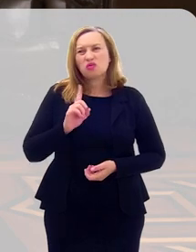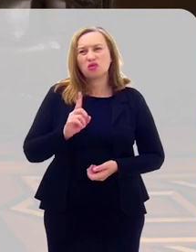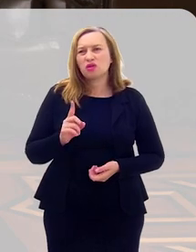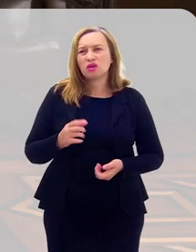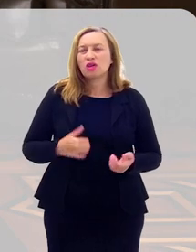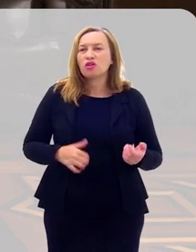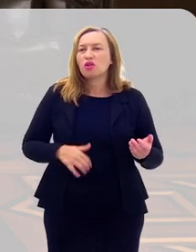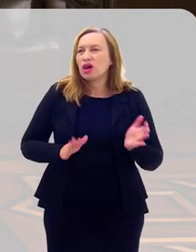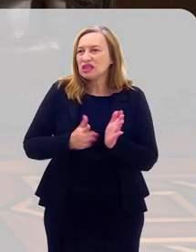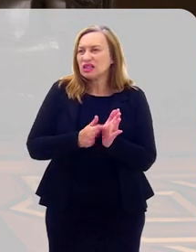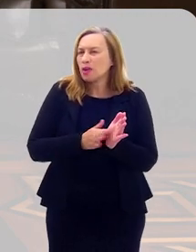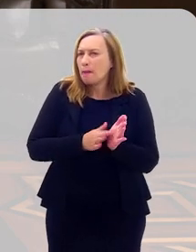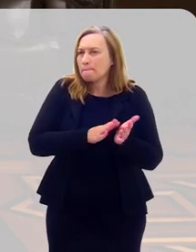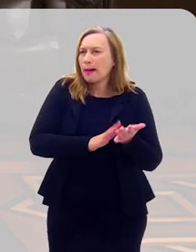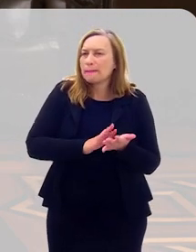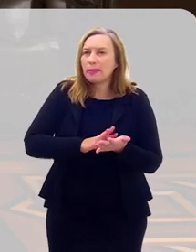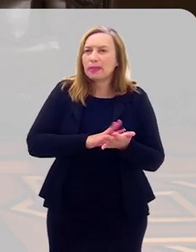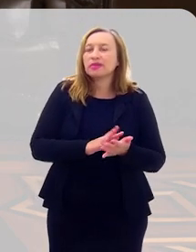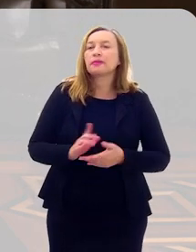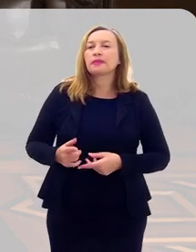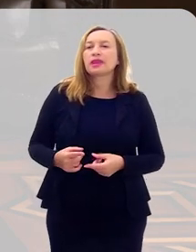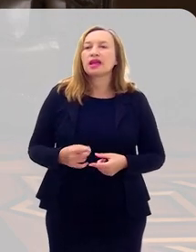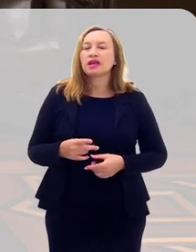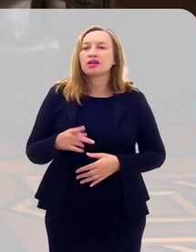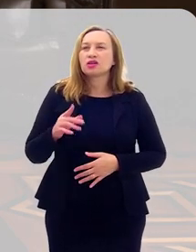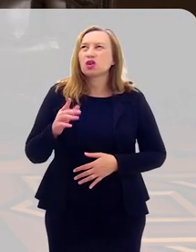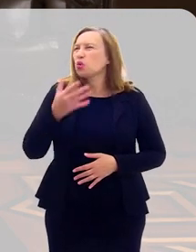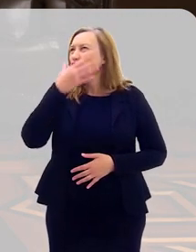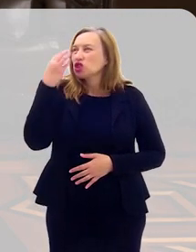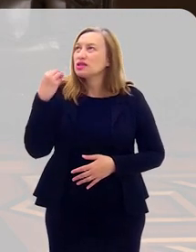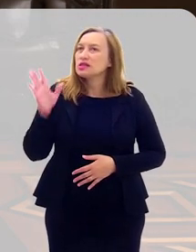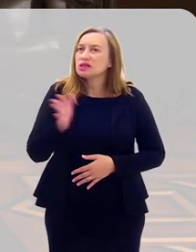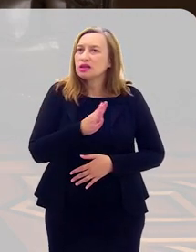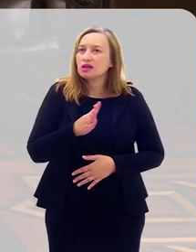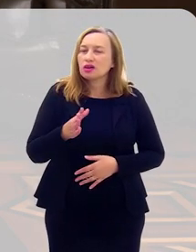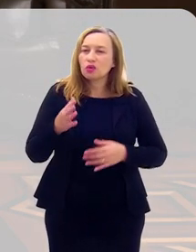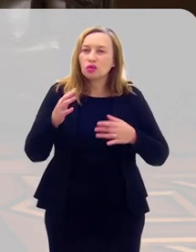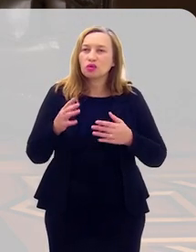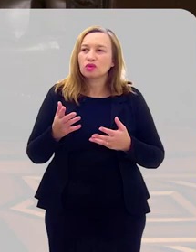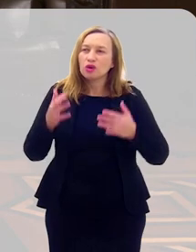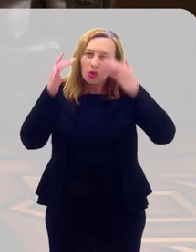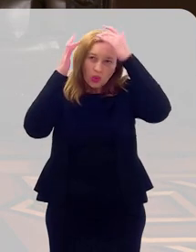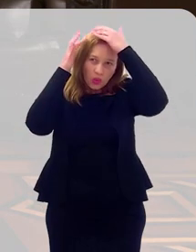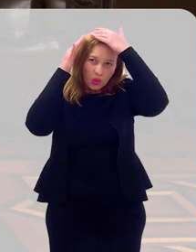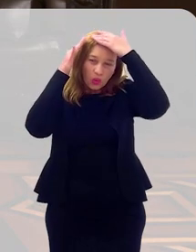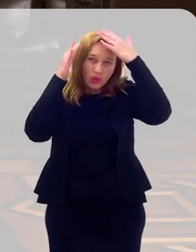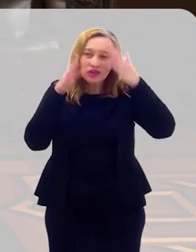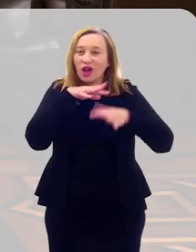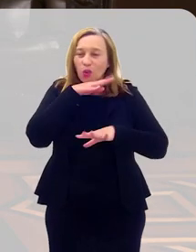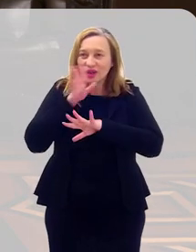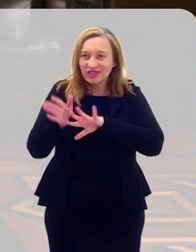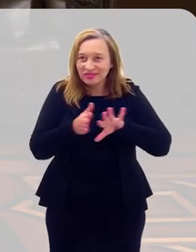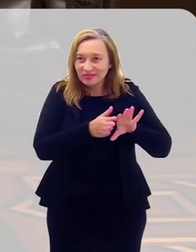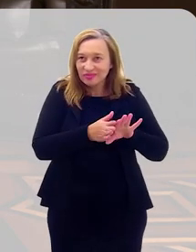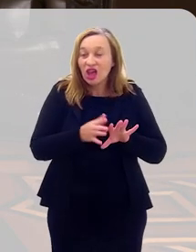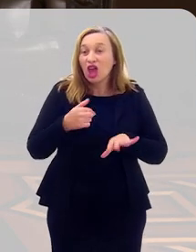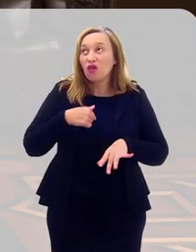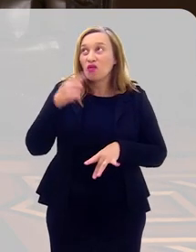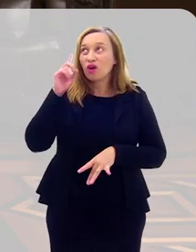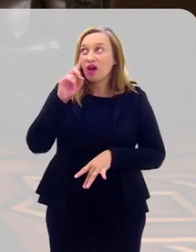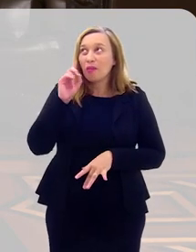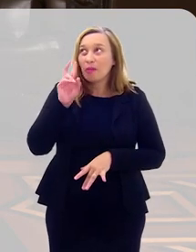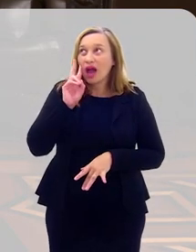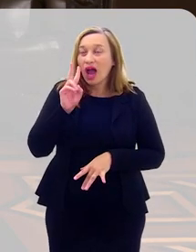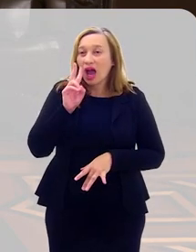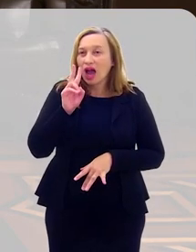Não vou tocar uma bossa, vou tocar um samba. Por favor. Que fala, porque eu não dei na cabeça. Eu tô com meus neurônios queimaram um pouco, saca? Mas